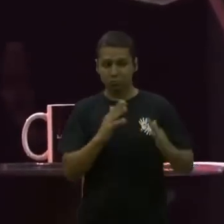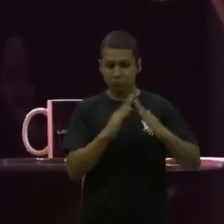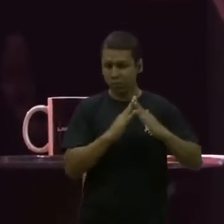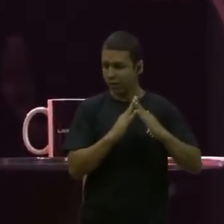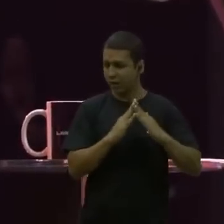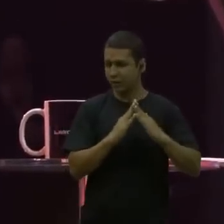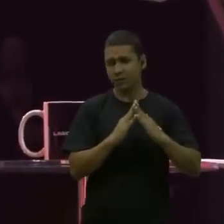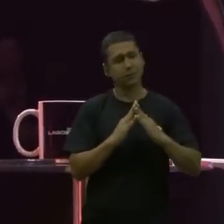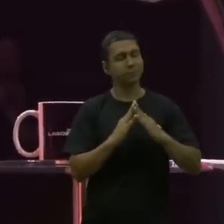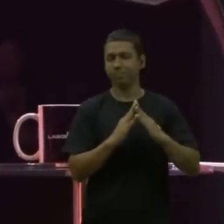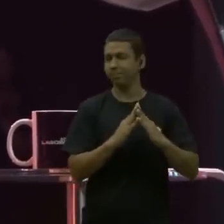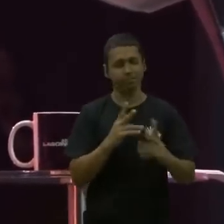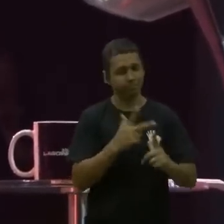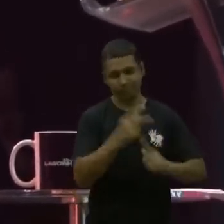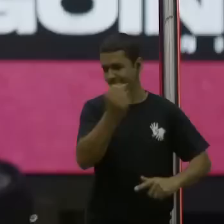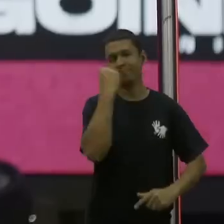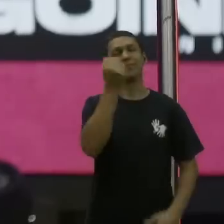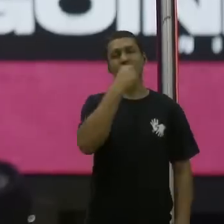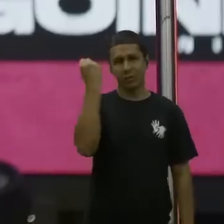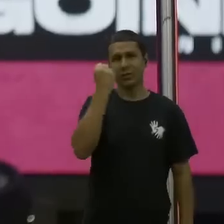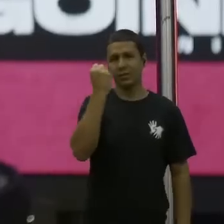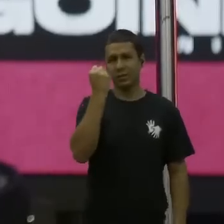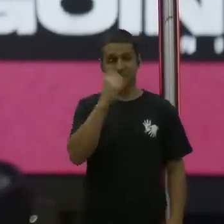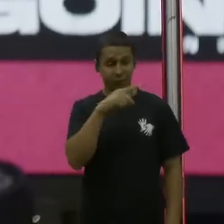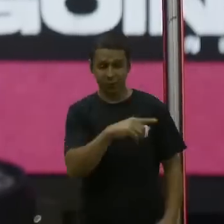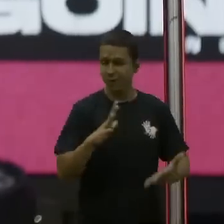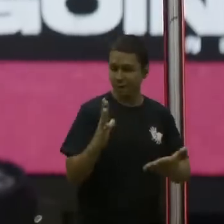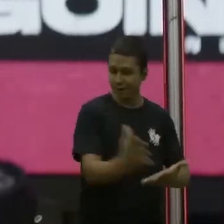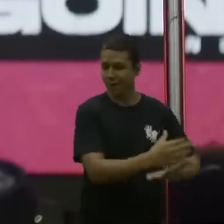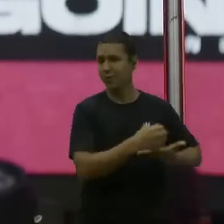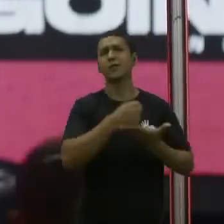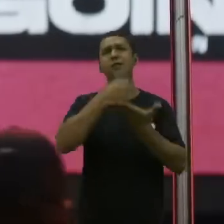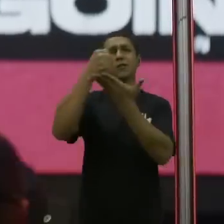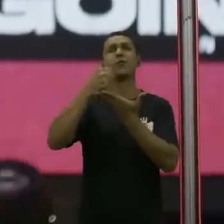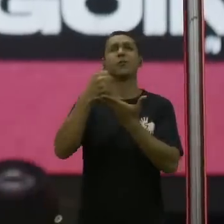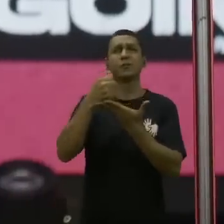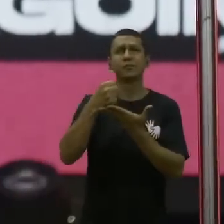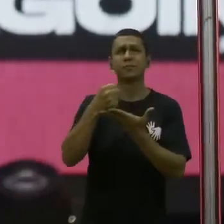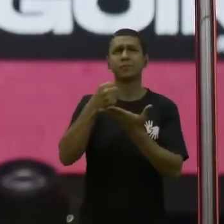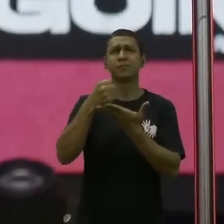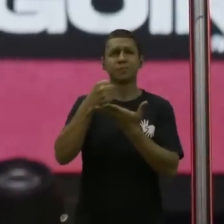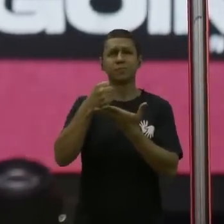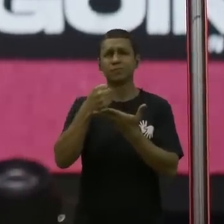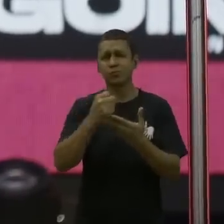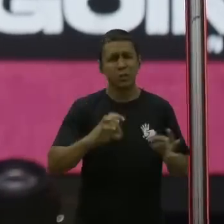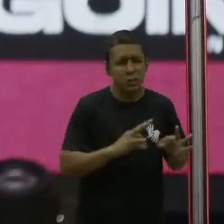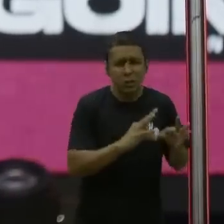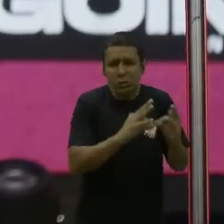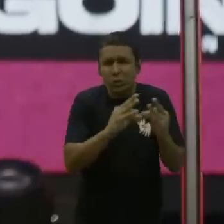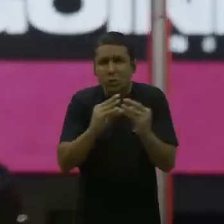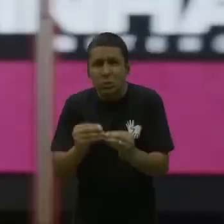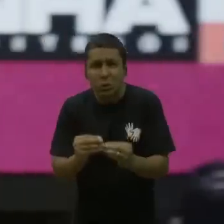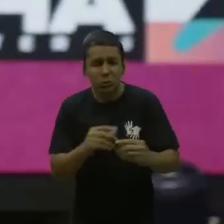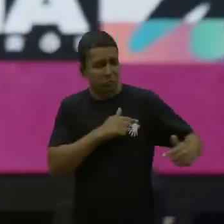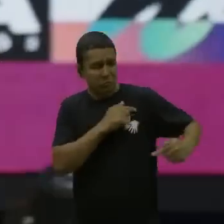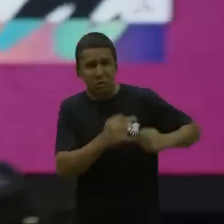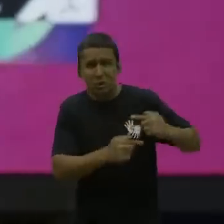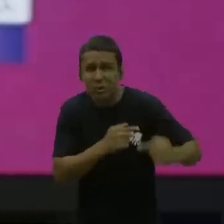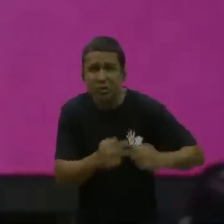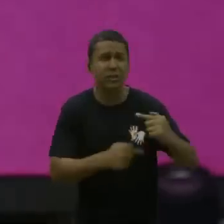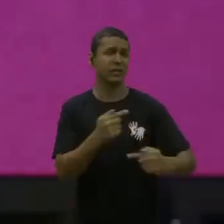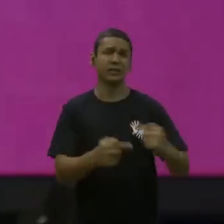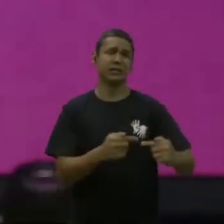parte, vai ser a casa inteira. Deus vai salvar dos ramos a raiz, dos galhos a raiz. Deus vai